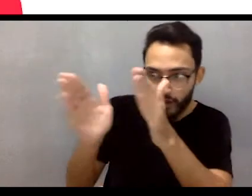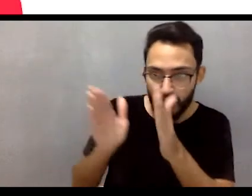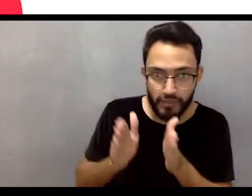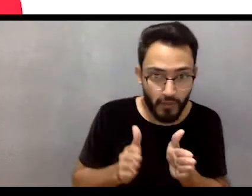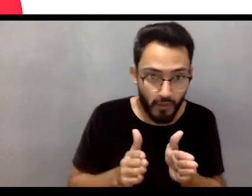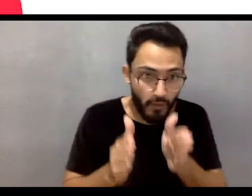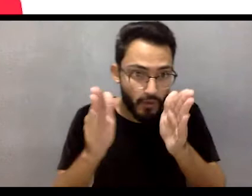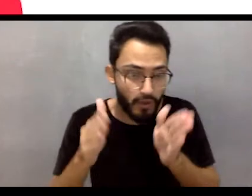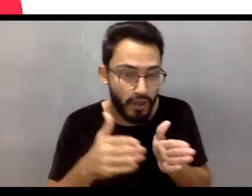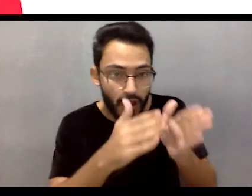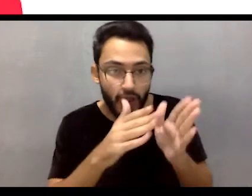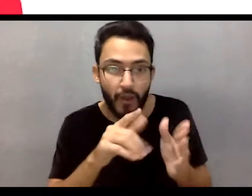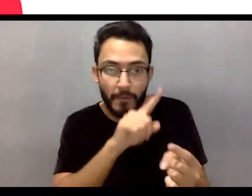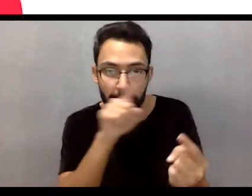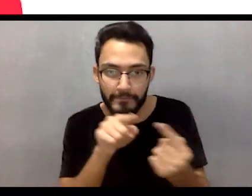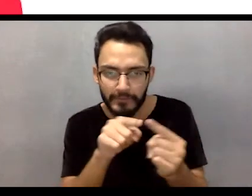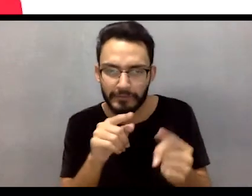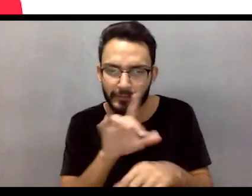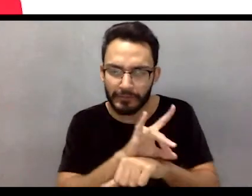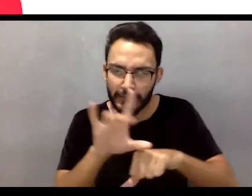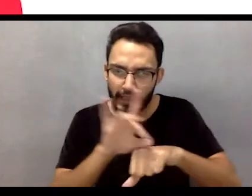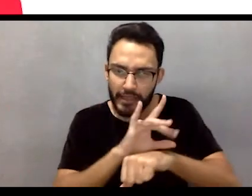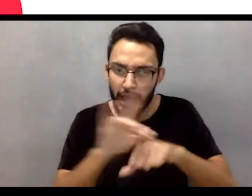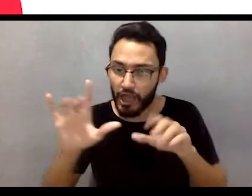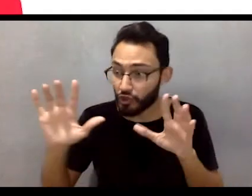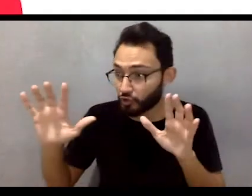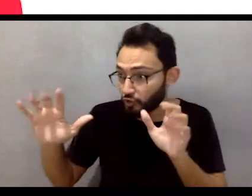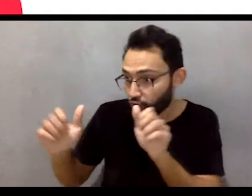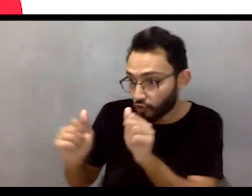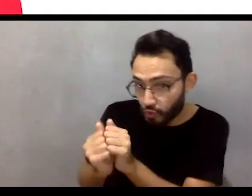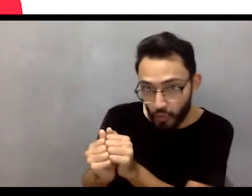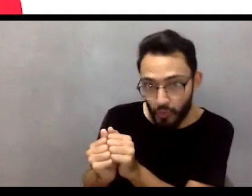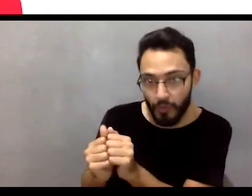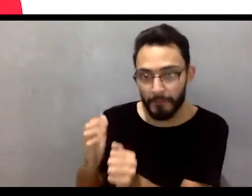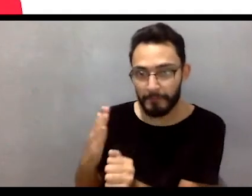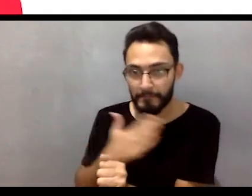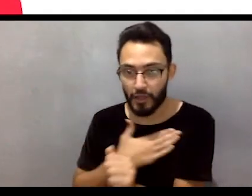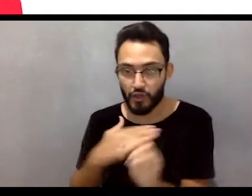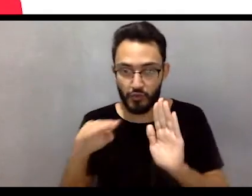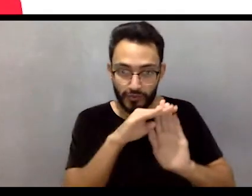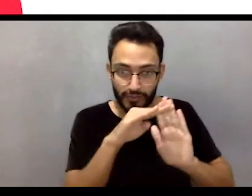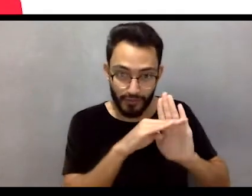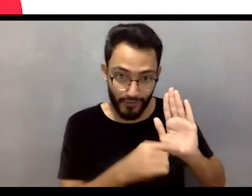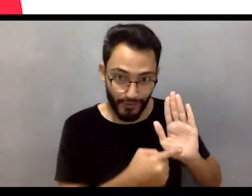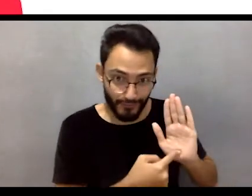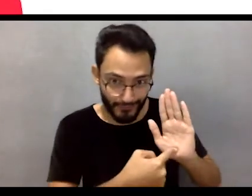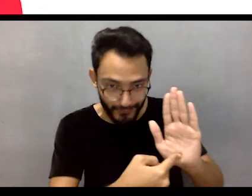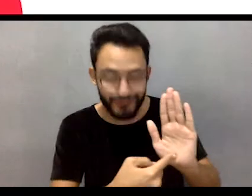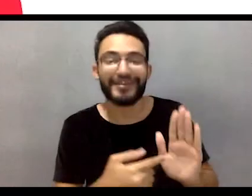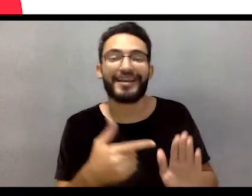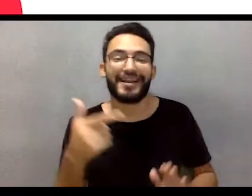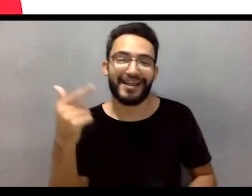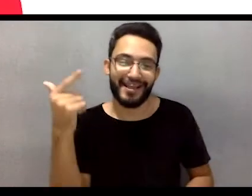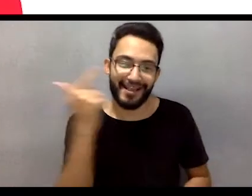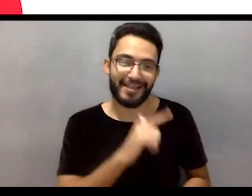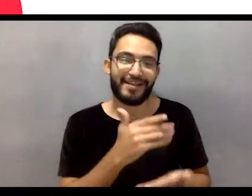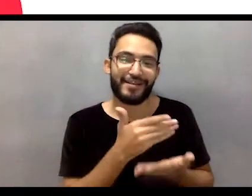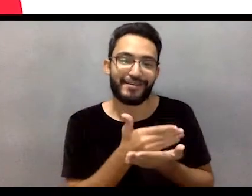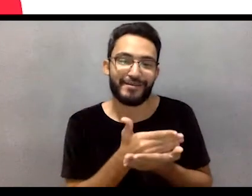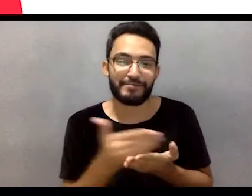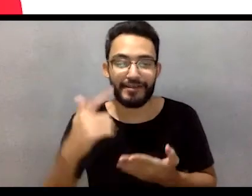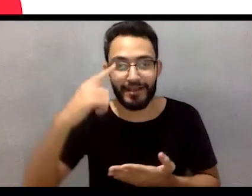esses objetivos estratégicos junto com os meus key results, eu começo a